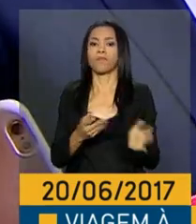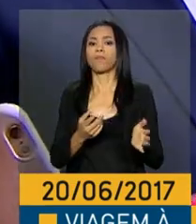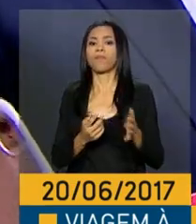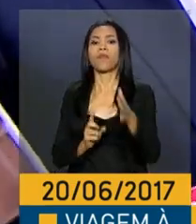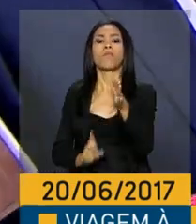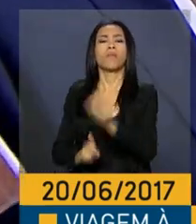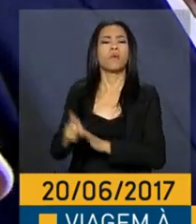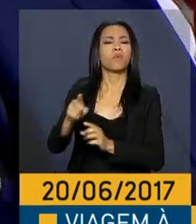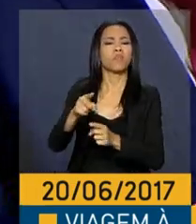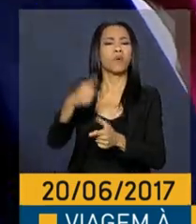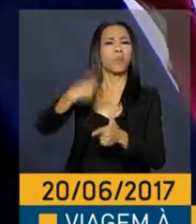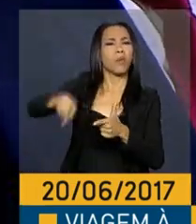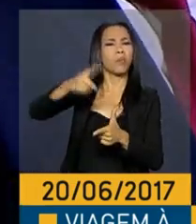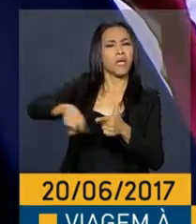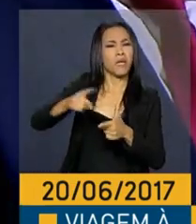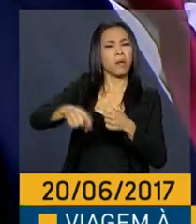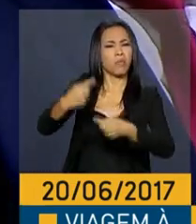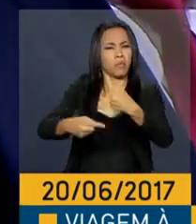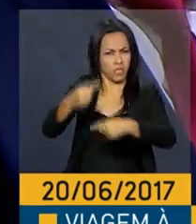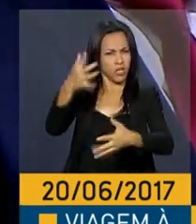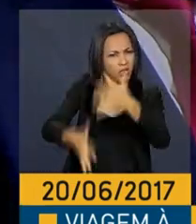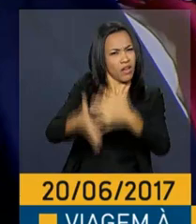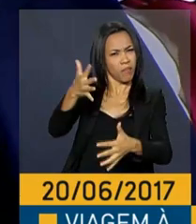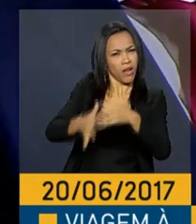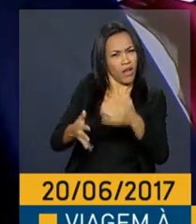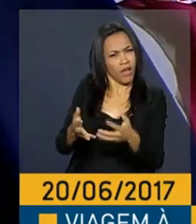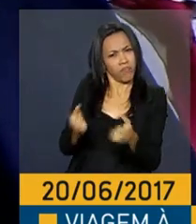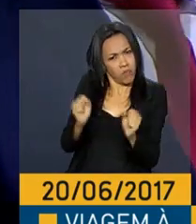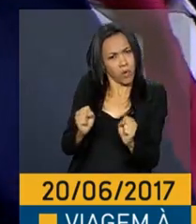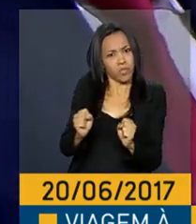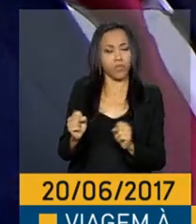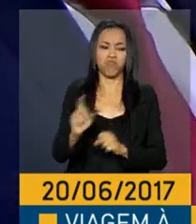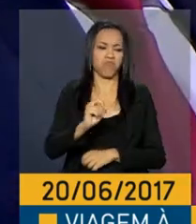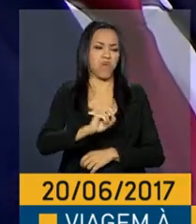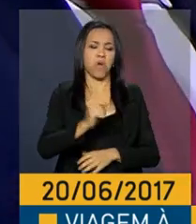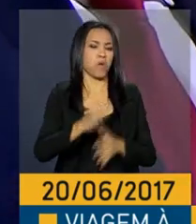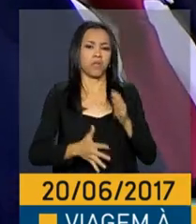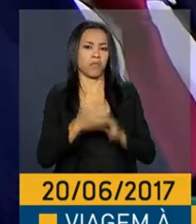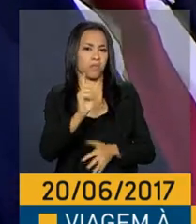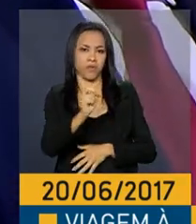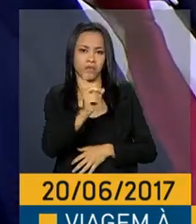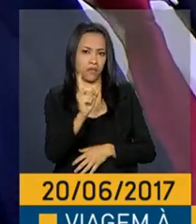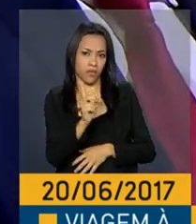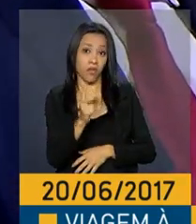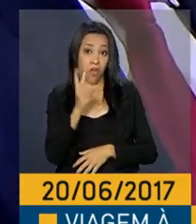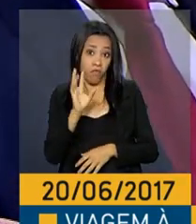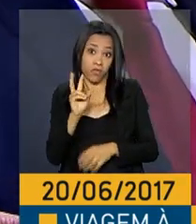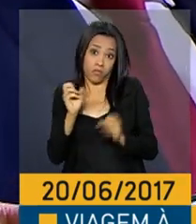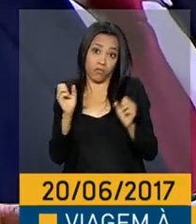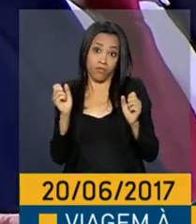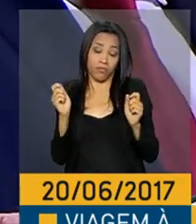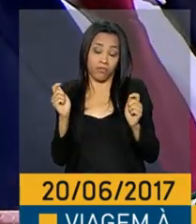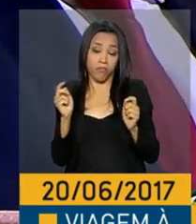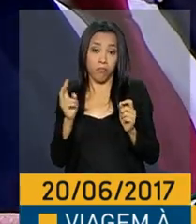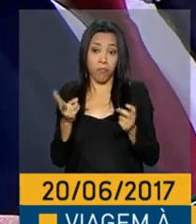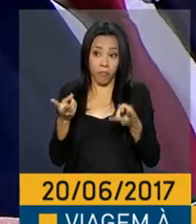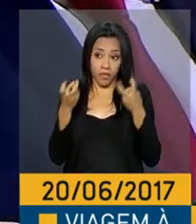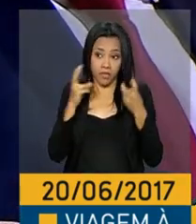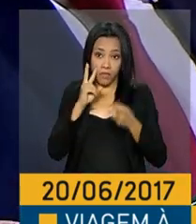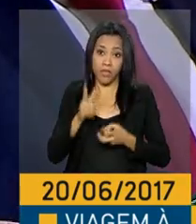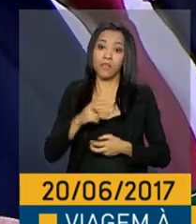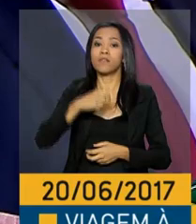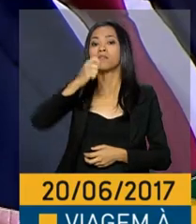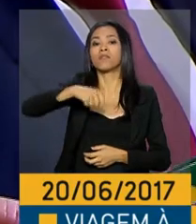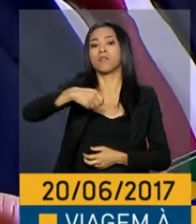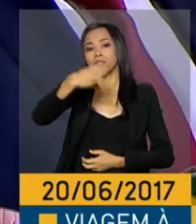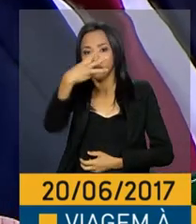pode atrapalhar, não pode desanimar? Não atrapalha minimamente. Tanto não atrapalha que vocês vejam que neste primeiro trimestre houve